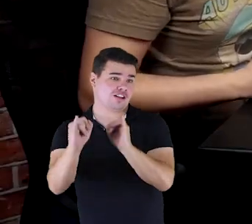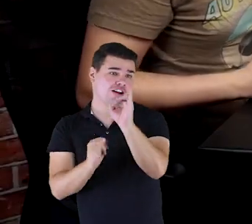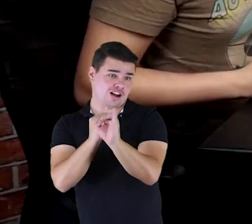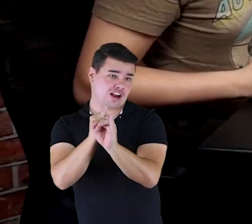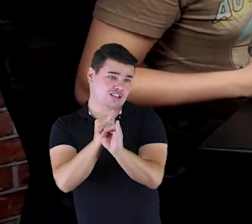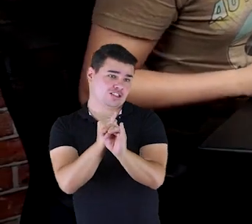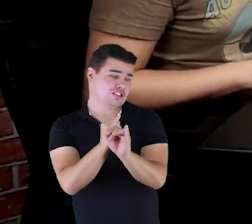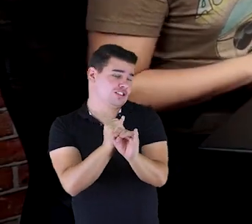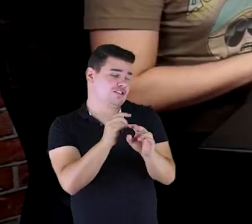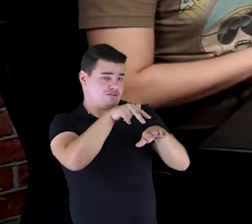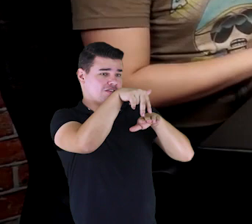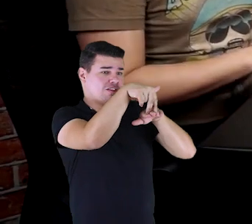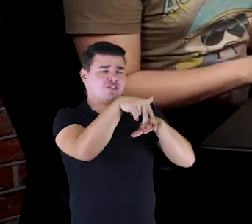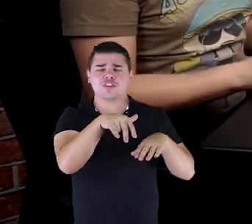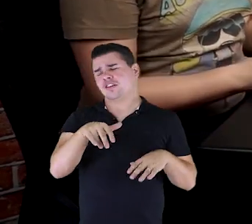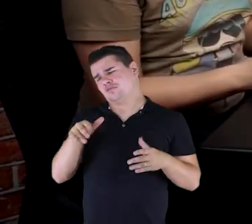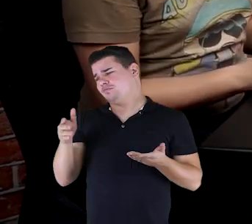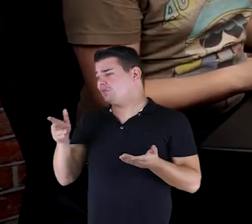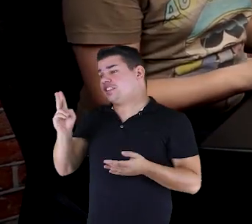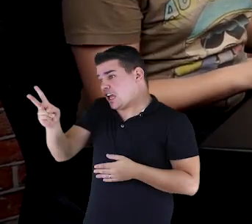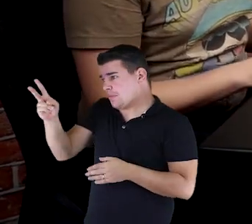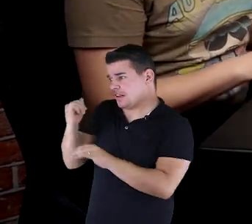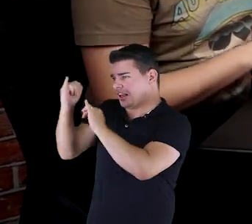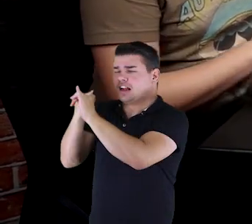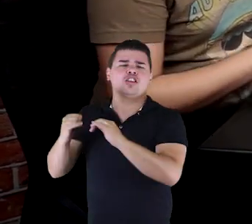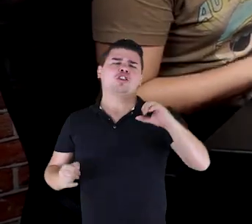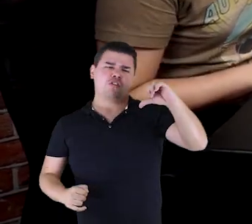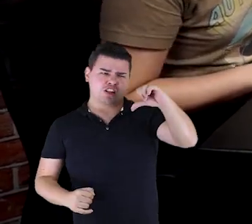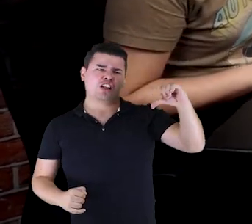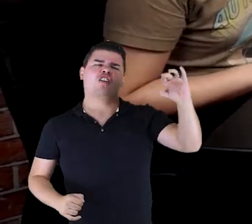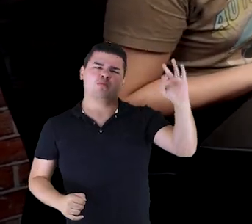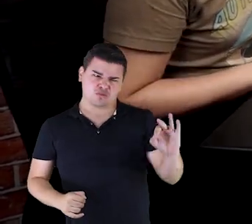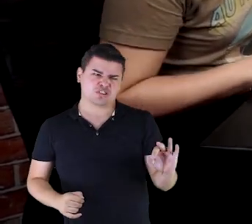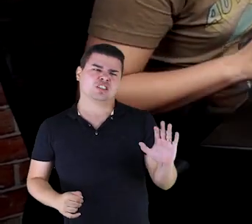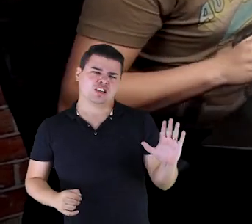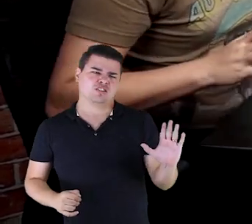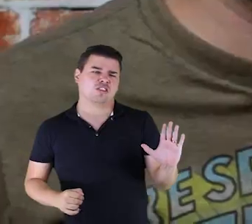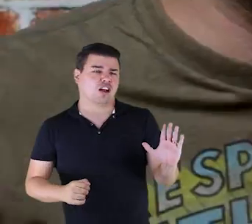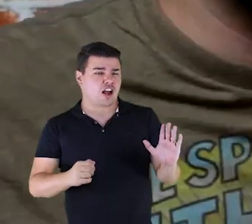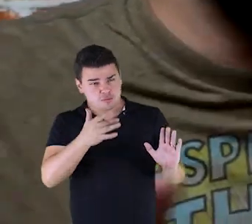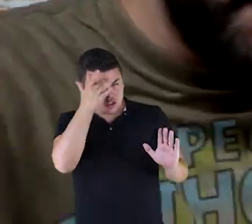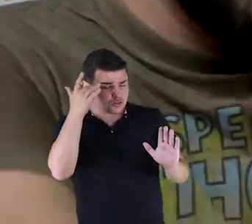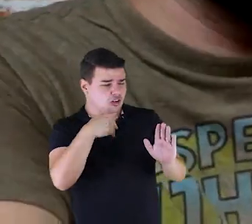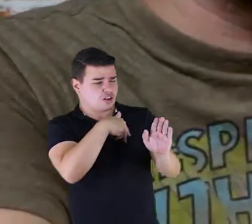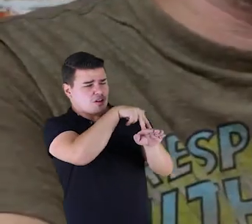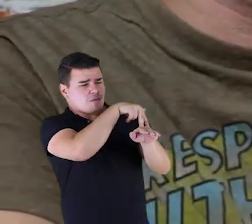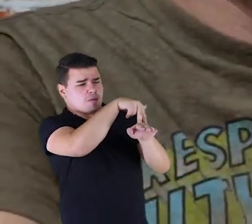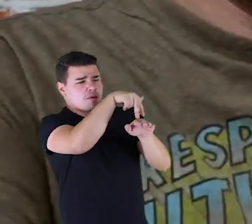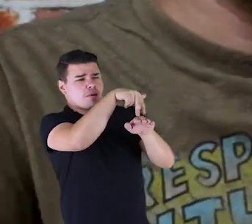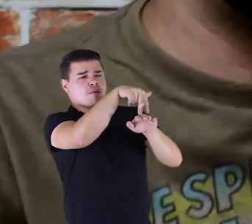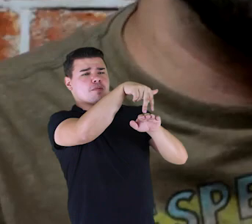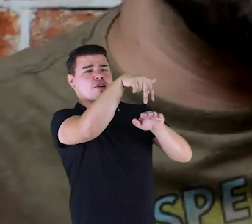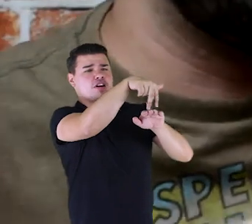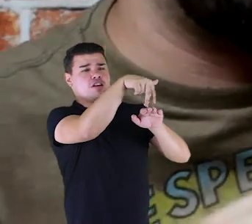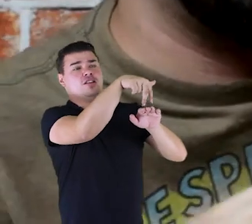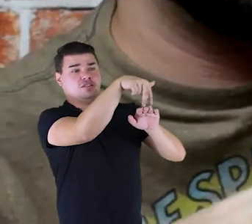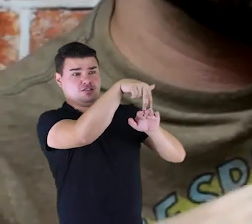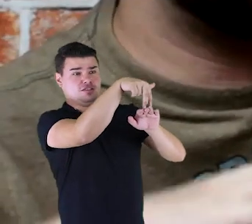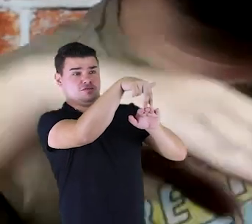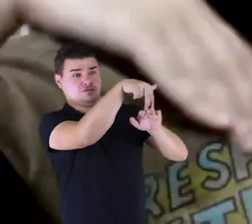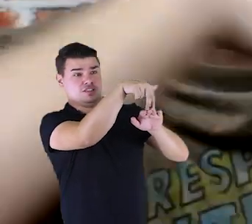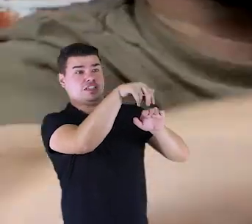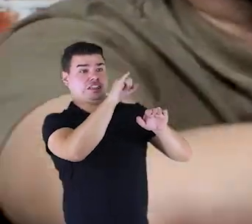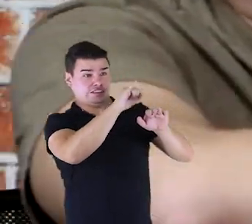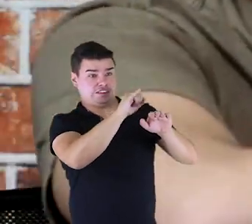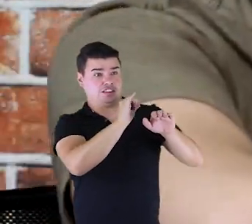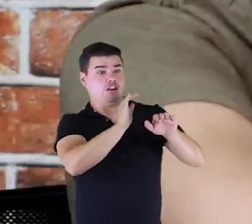Mas nem sempre foi pra internet. 99% das vezes. Ah, okay. Aí ela tá na beira do precipício. O que que eu faço? Assassinar. Aí se ela vai voar,